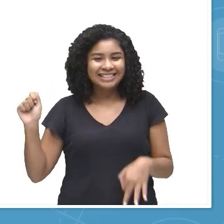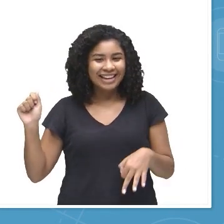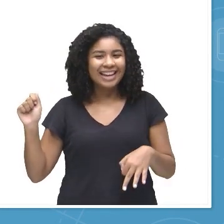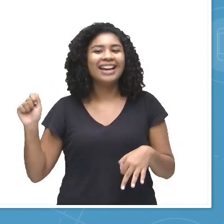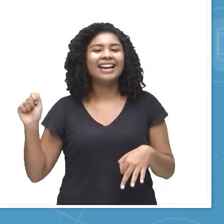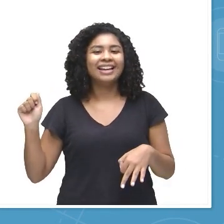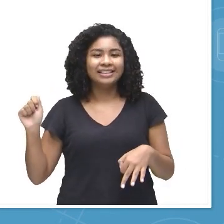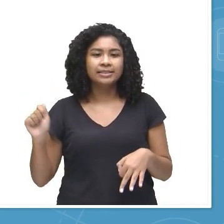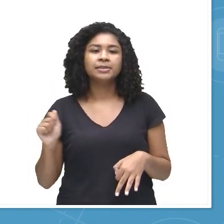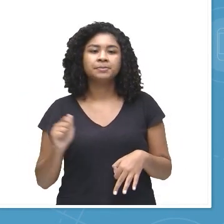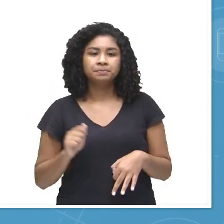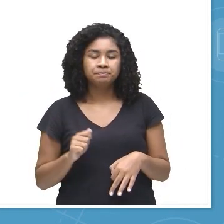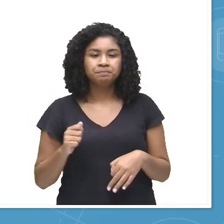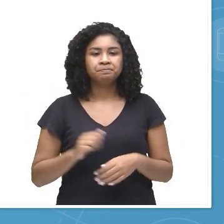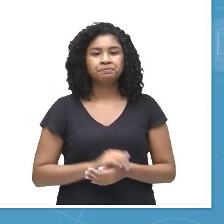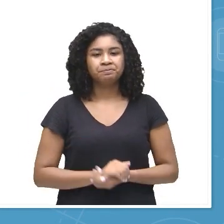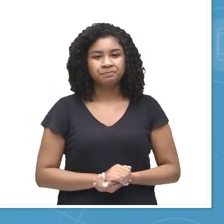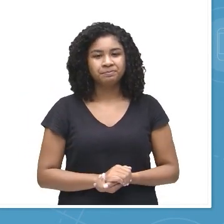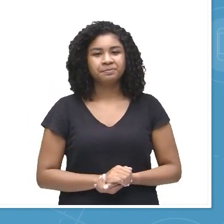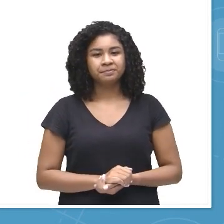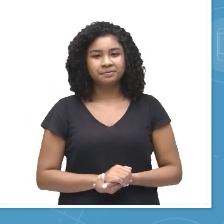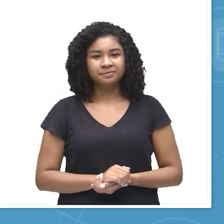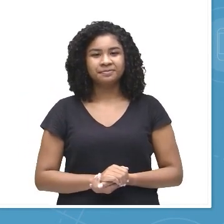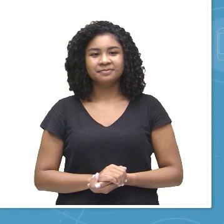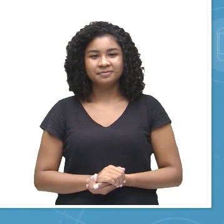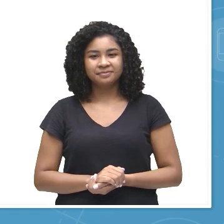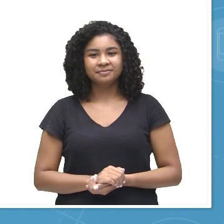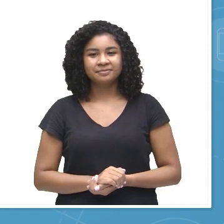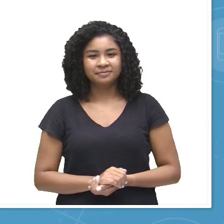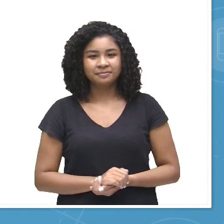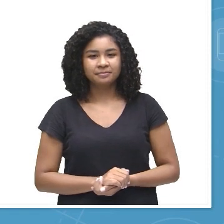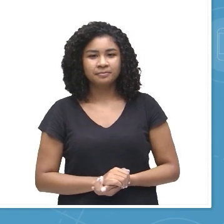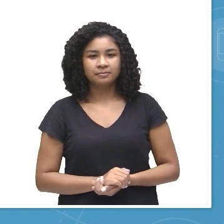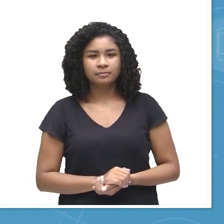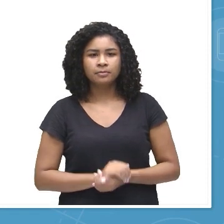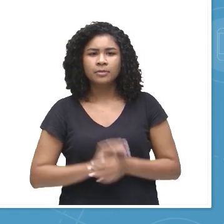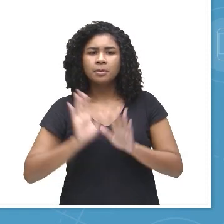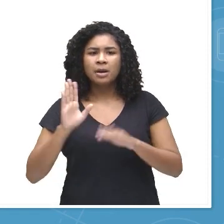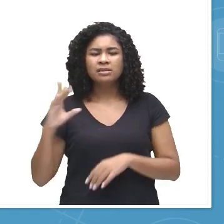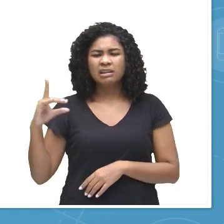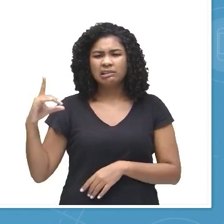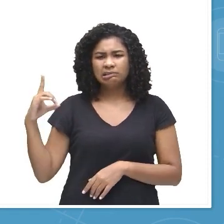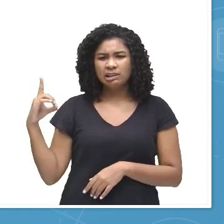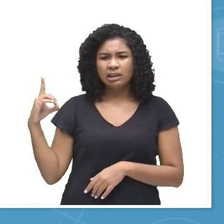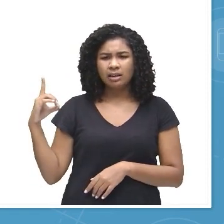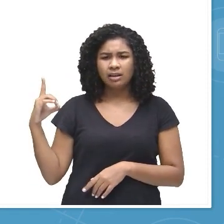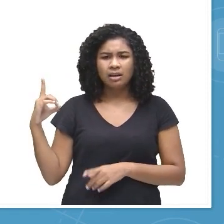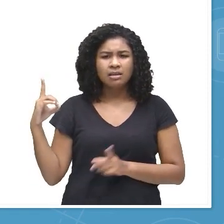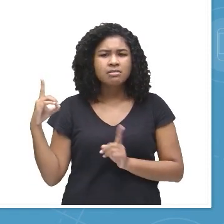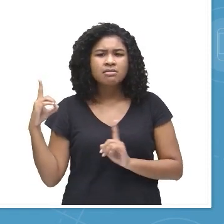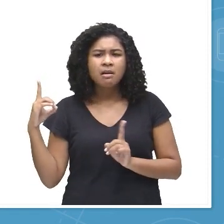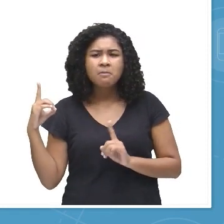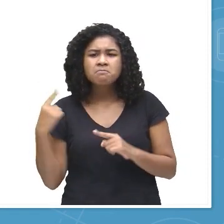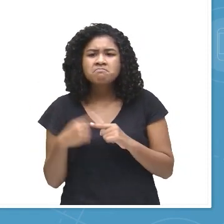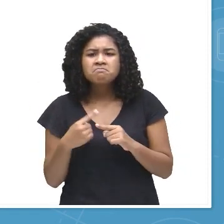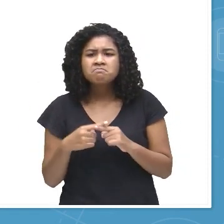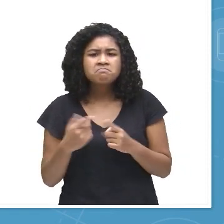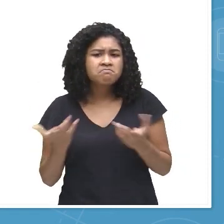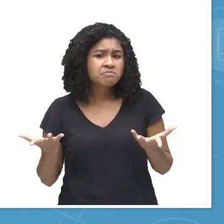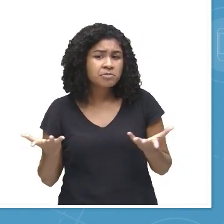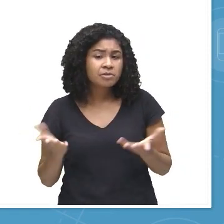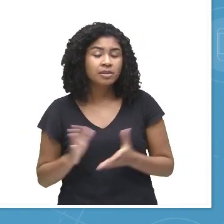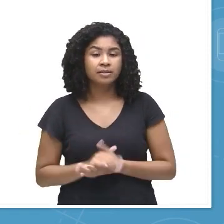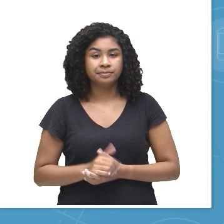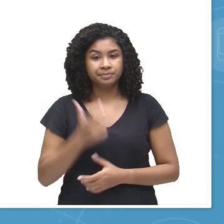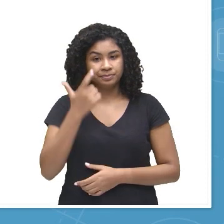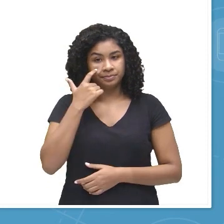concisão, a narratividade, o efeito, a abertura e a exatidão. Por que não pode ser a letra D, turmas? Porque na letra D tem a